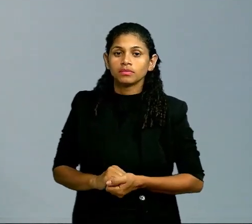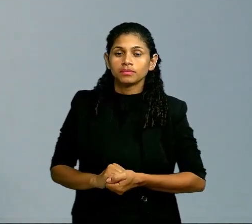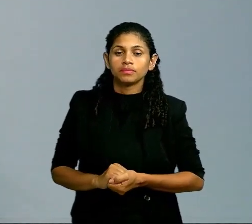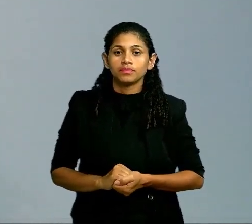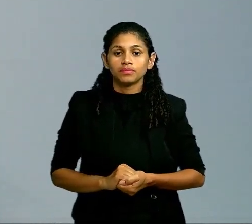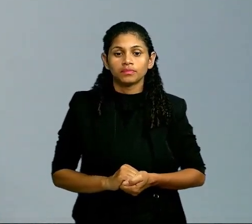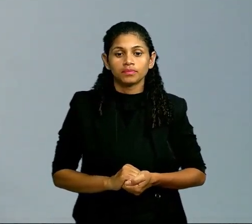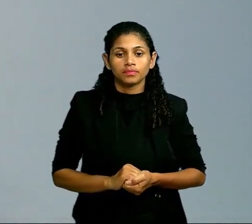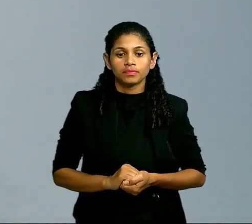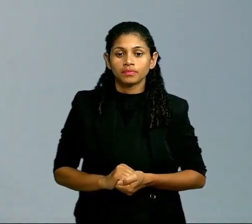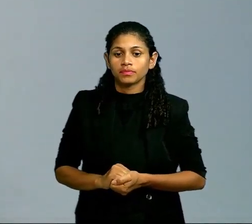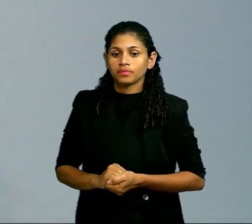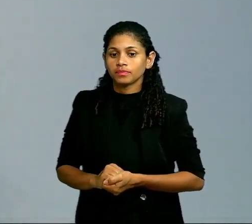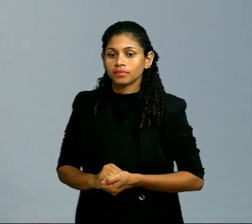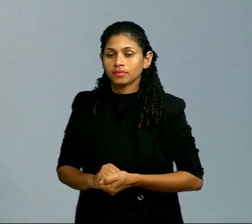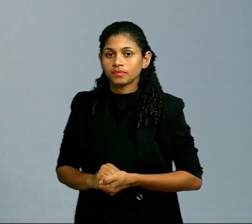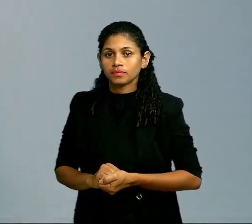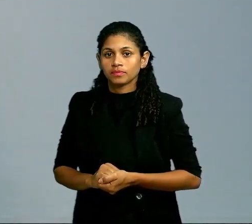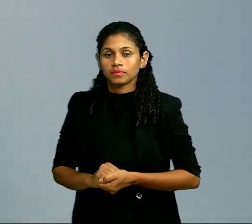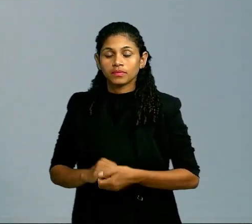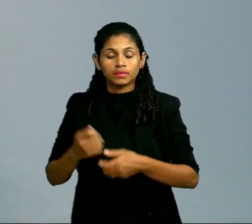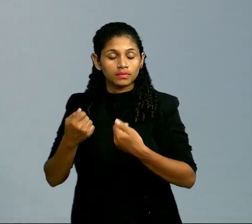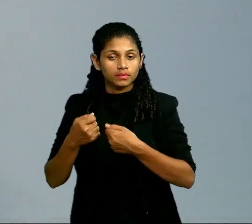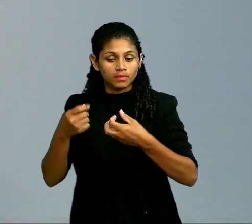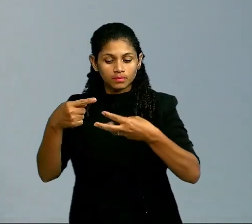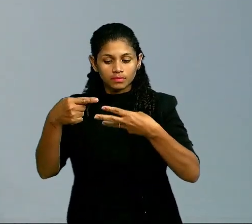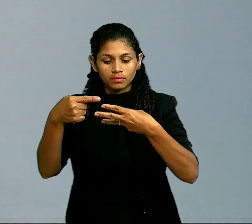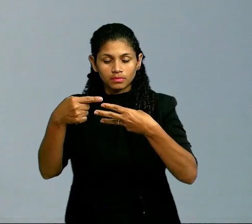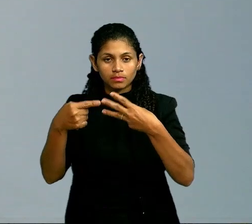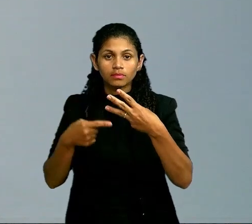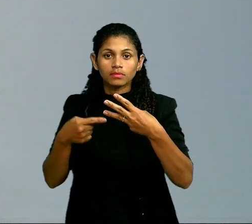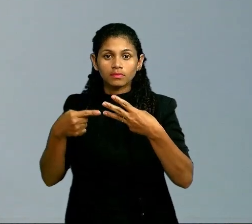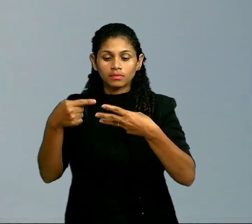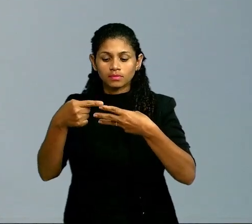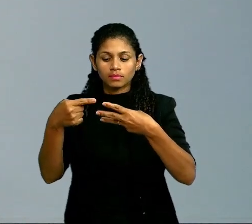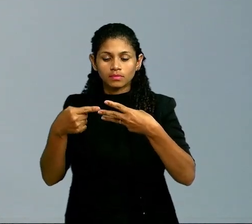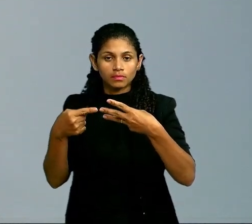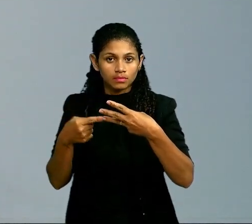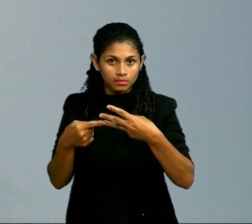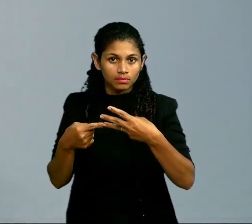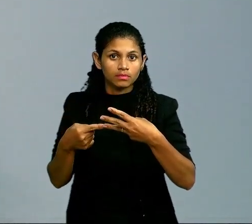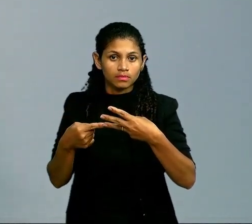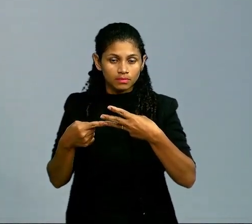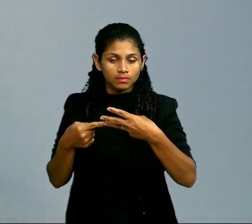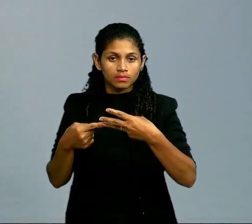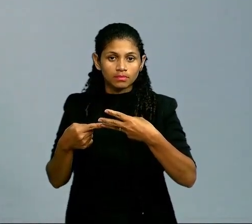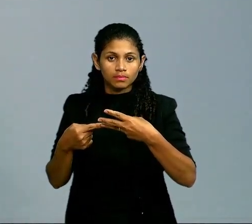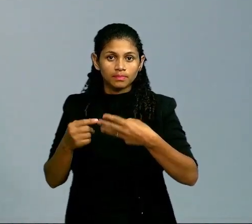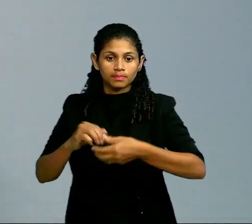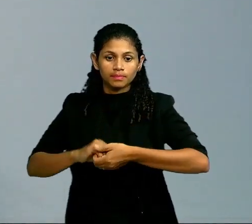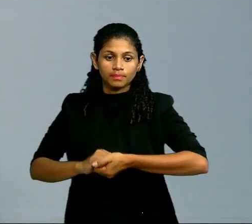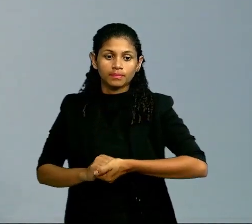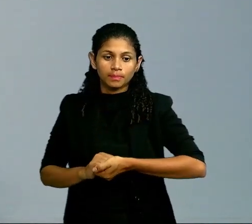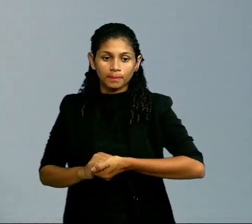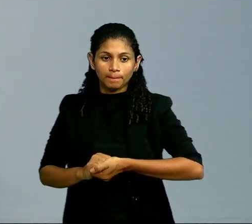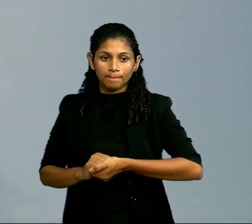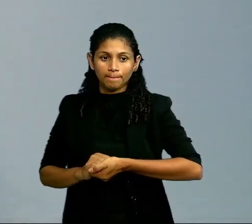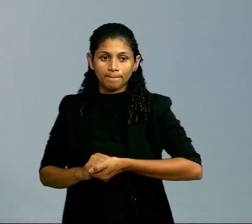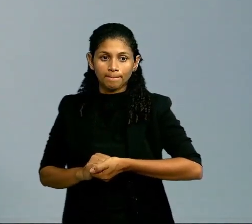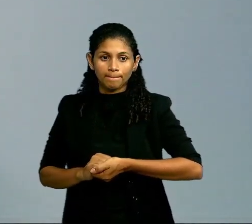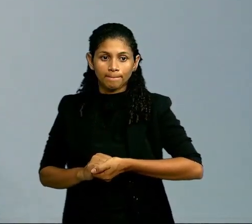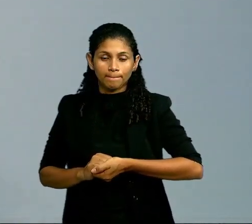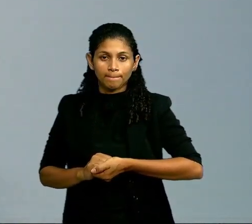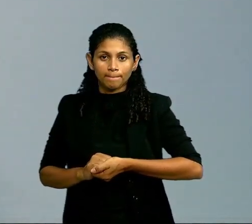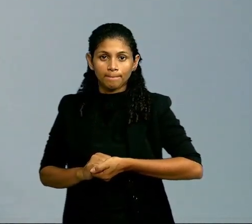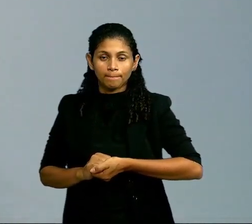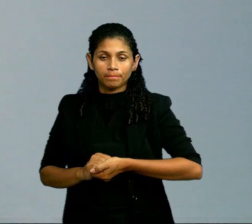um átomo trivalente, ele tem que fazer 3 ligações, e o carbono, que é o nosso carro-chefe, ele é tetravalente, ele tem que fazer essas 4 ligações.